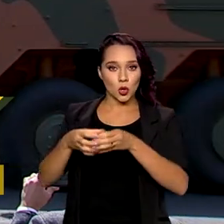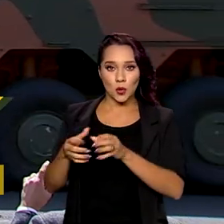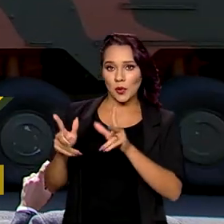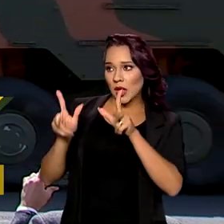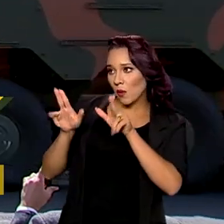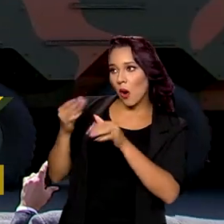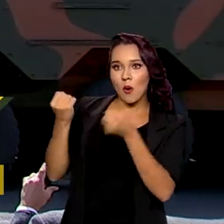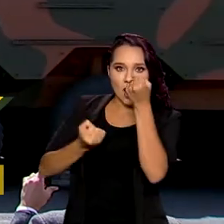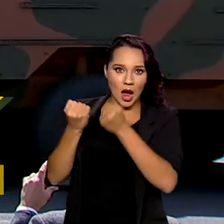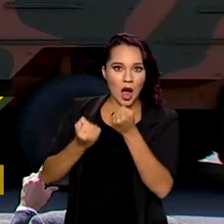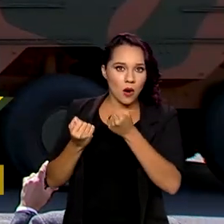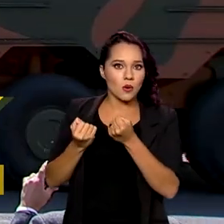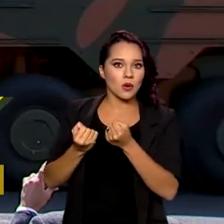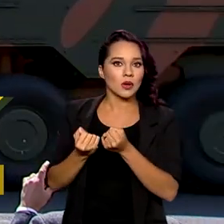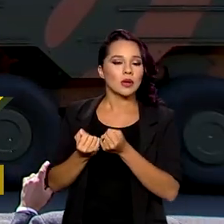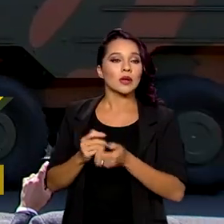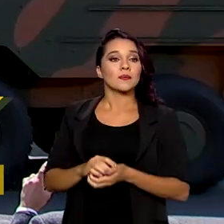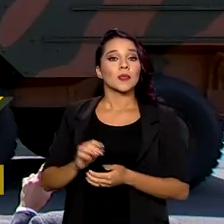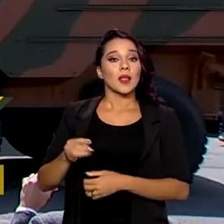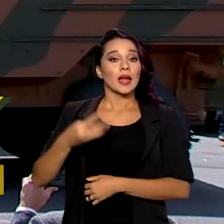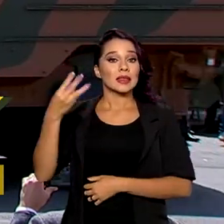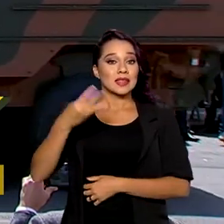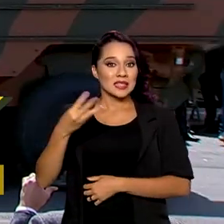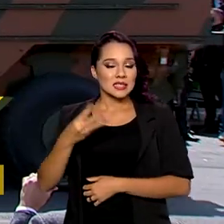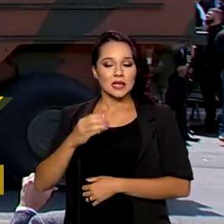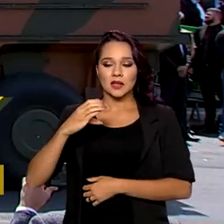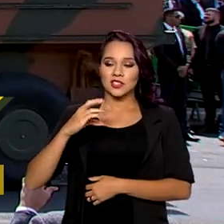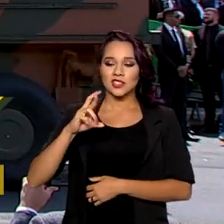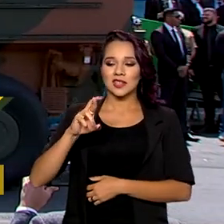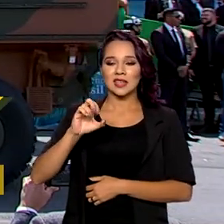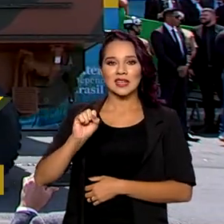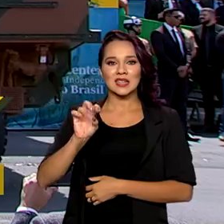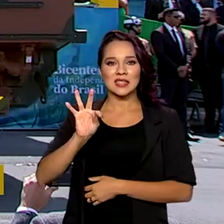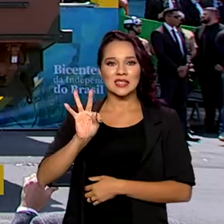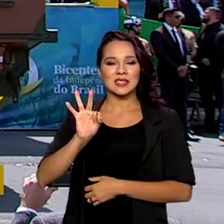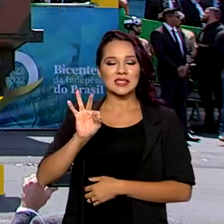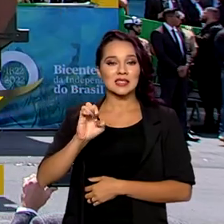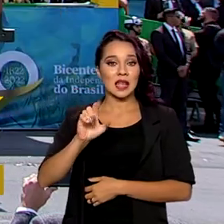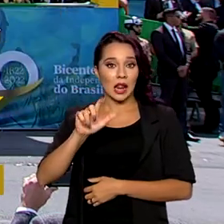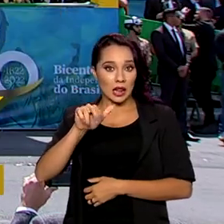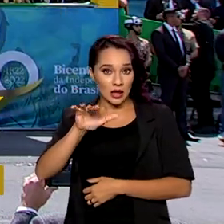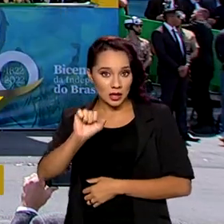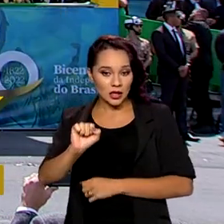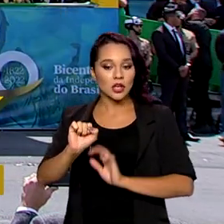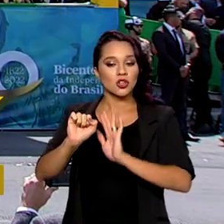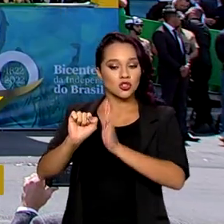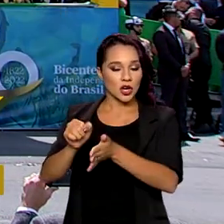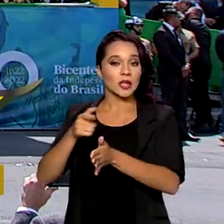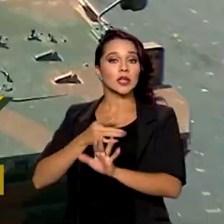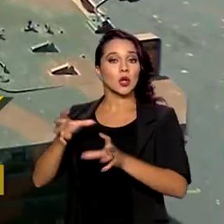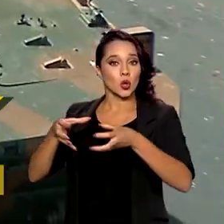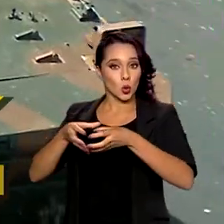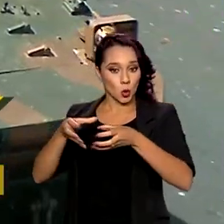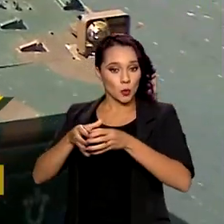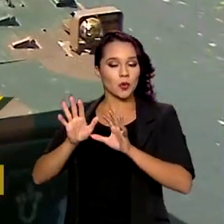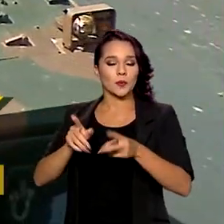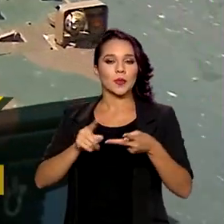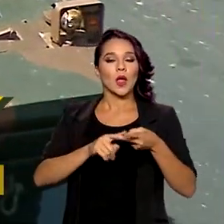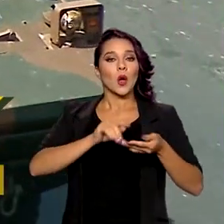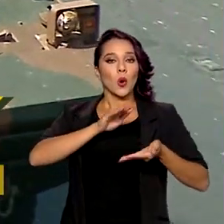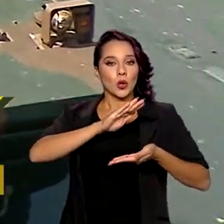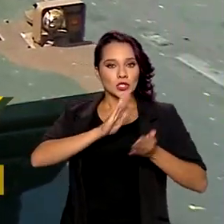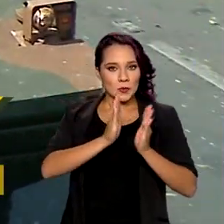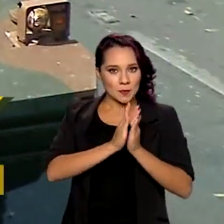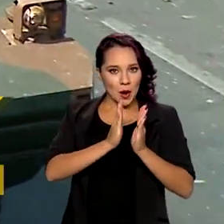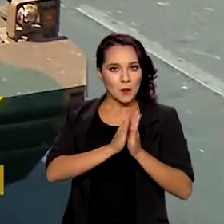com esses veículos. A 3ª Brigada de Cristalina, já temos de Uberlândia dotado. O Batalhão de Palmas já está